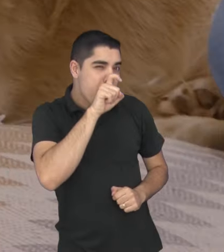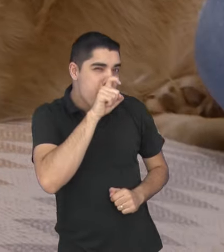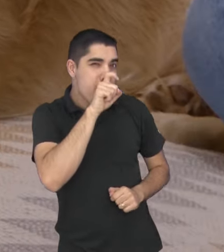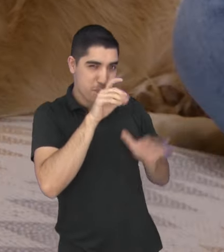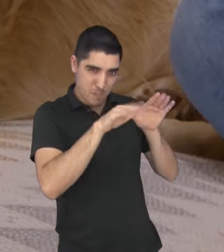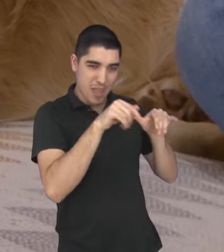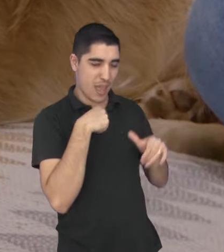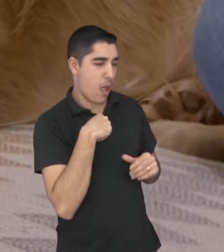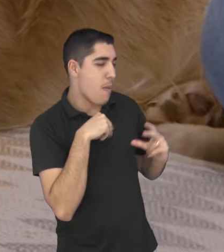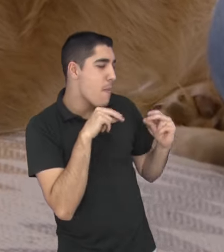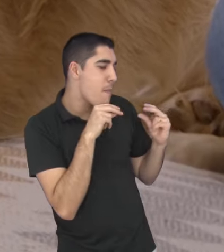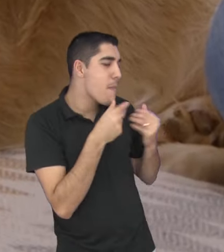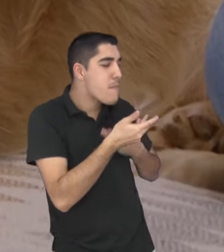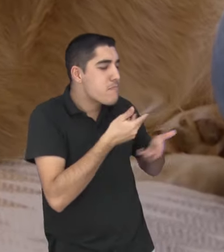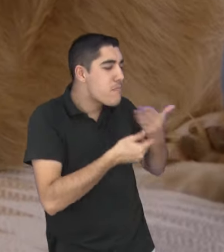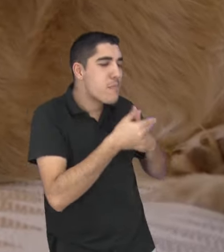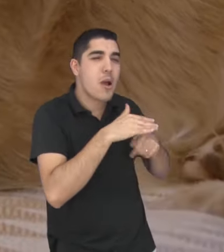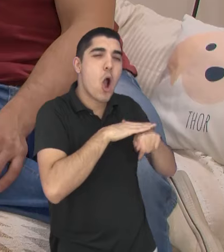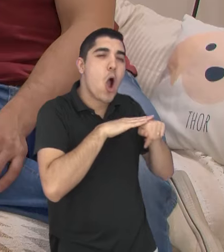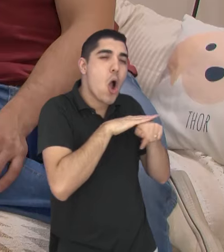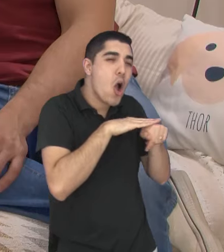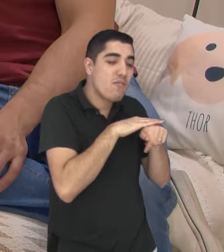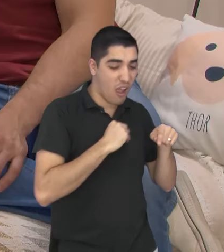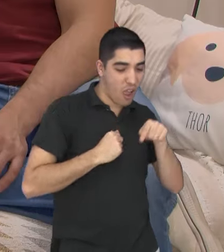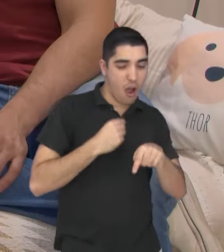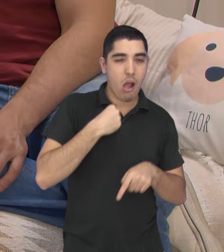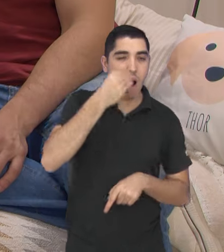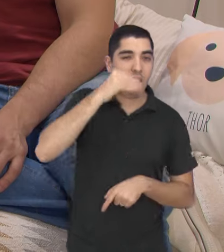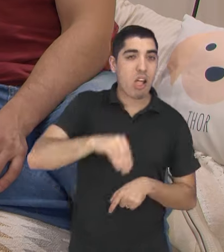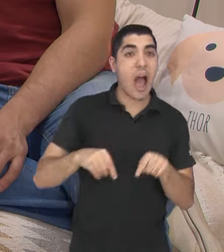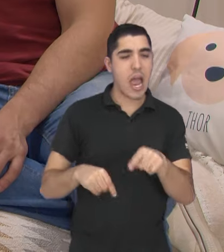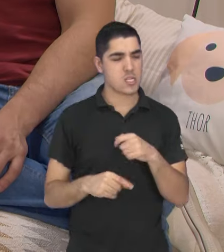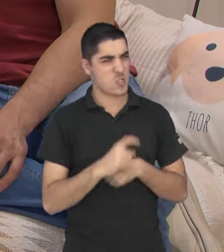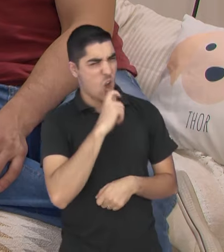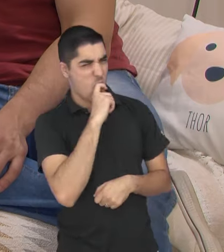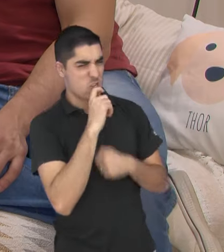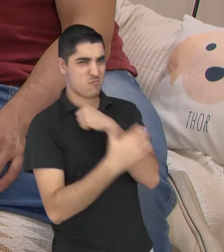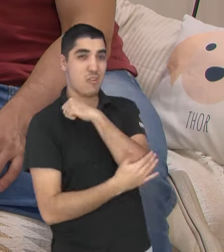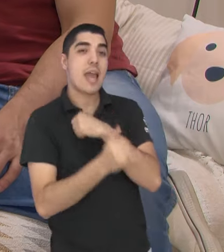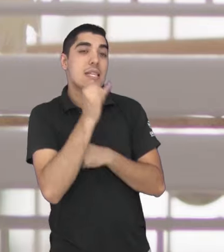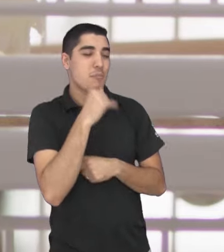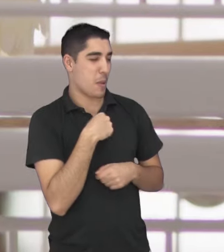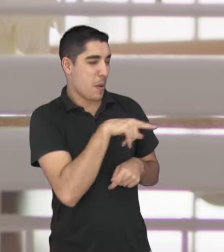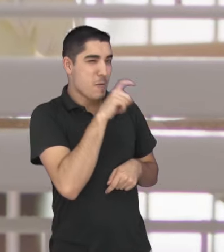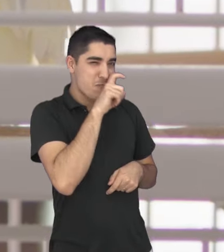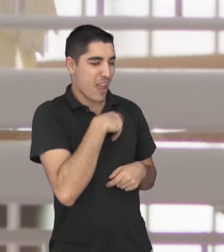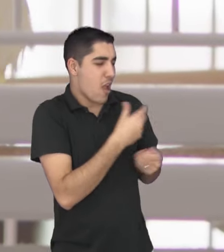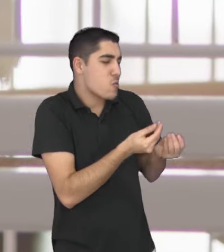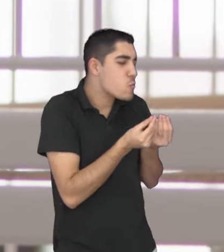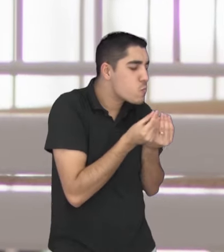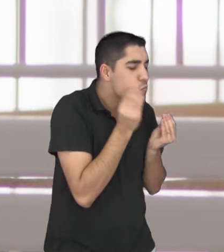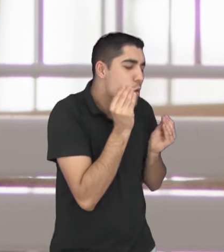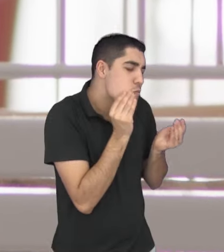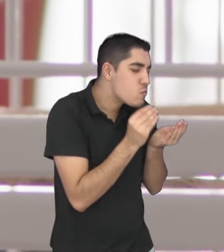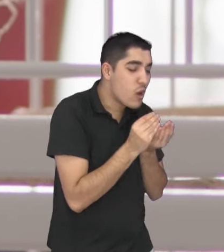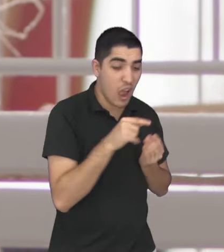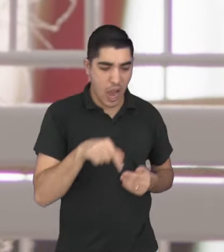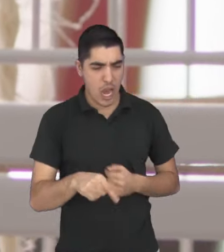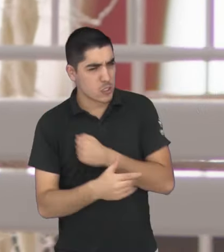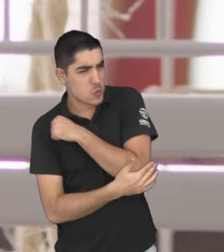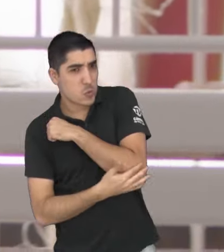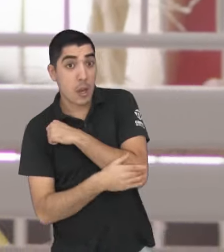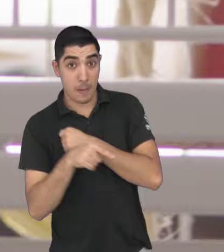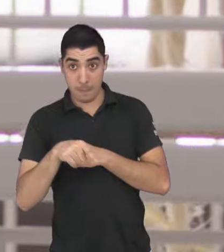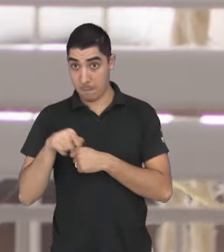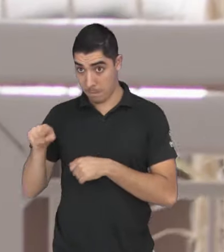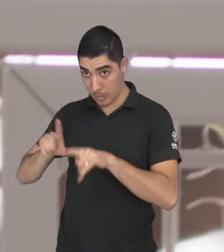converso com ele. Entendi. Então, às vezes eu pego ela, brinco com ela, né, dou beijinho e tal, aí ele fica enciumado. Mas nunca atacou ela?